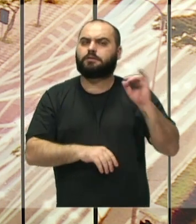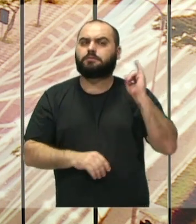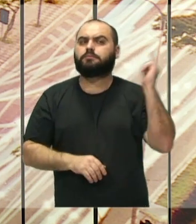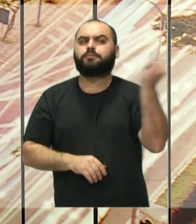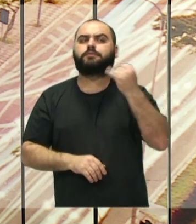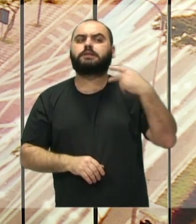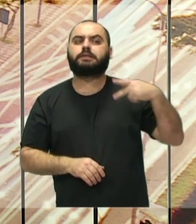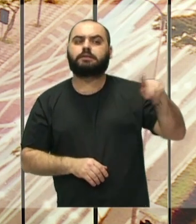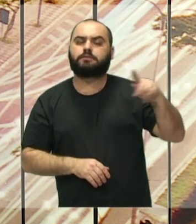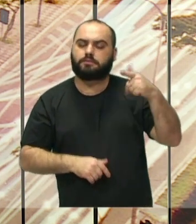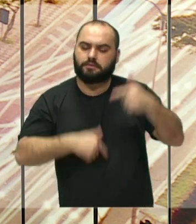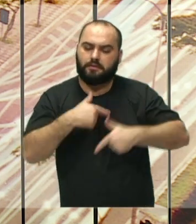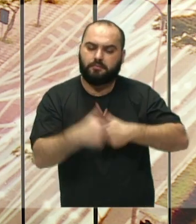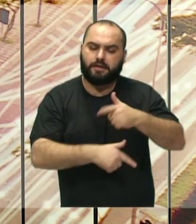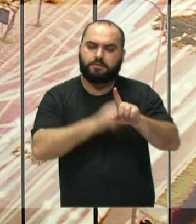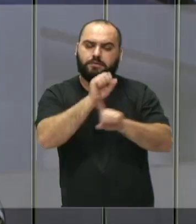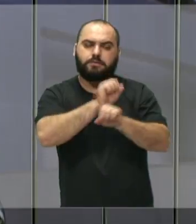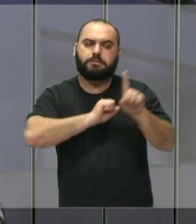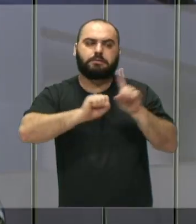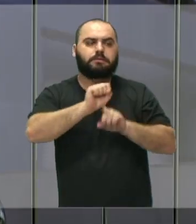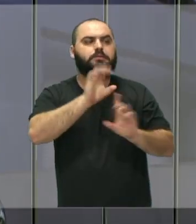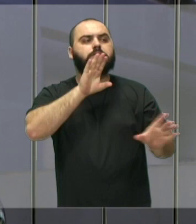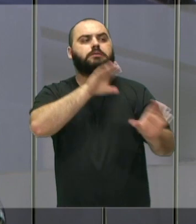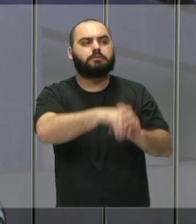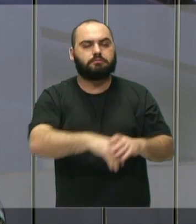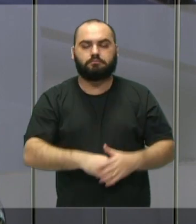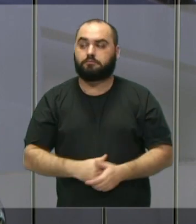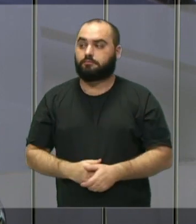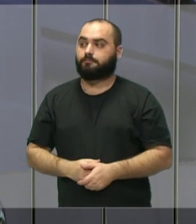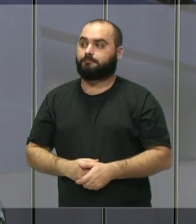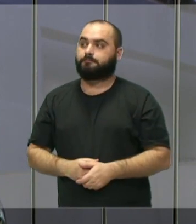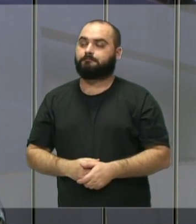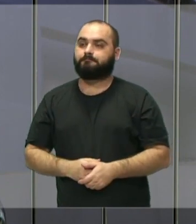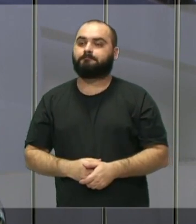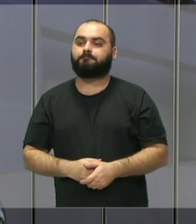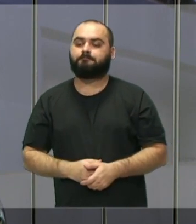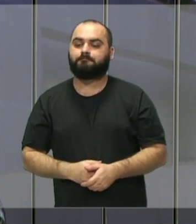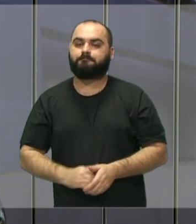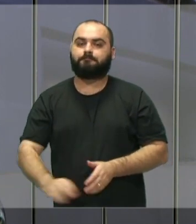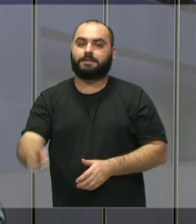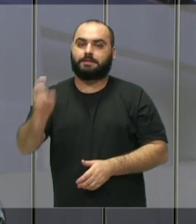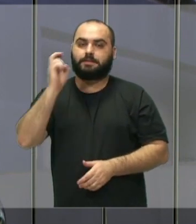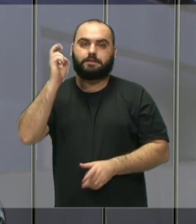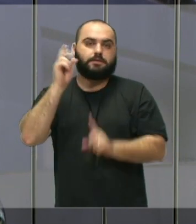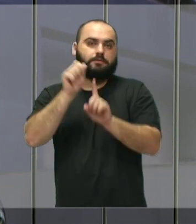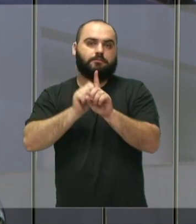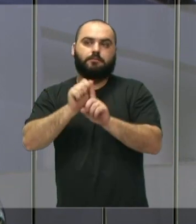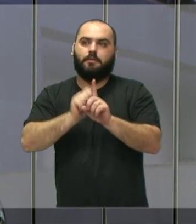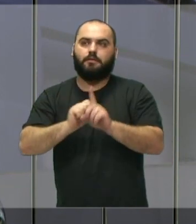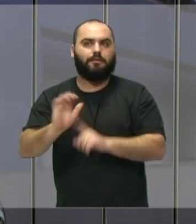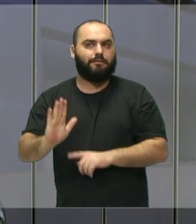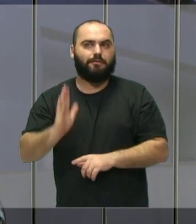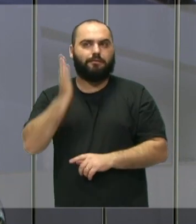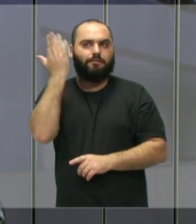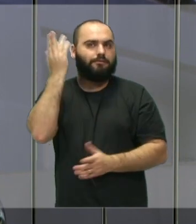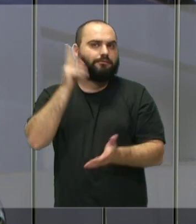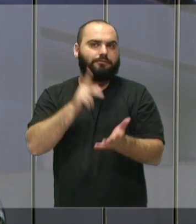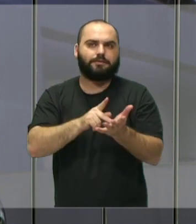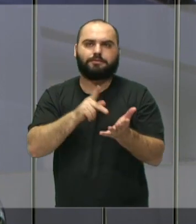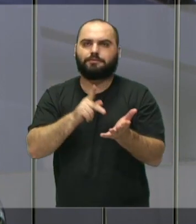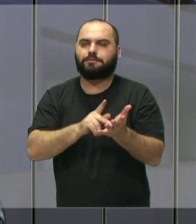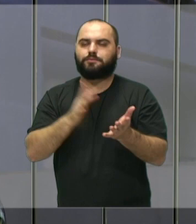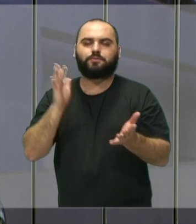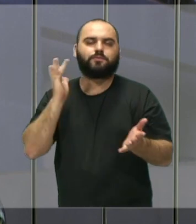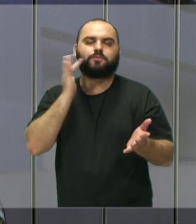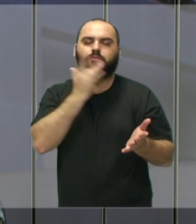sua atuação aqui na Câmara? Nesses 5 meses, o que foi uma delícia acontecer, e quando eu falo delícia, porque